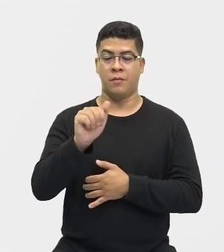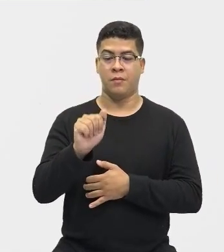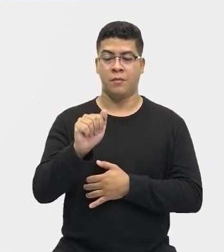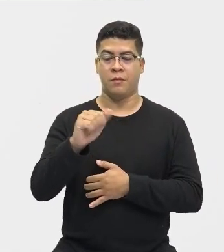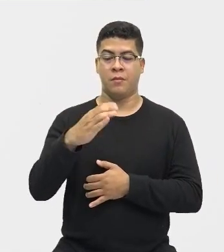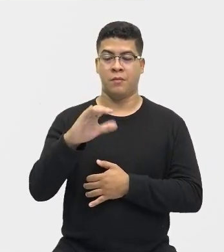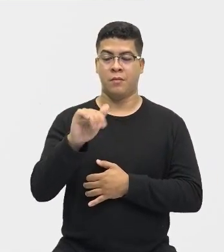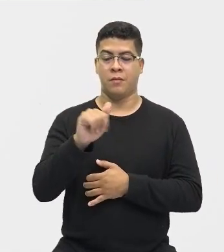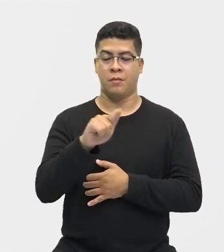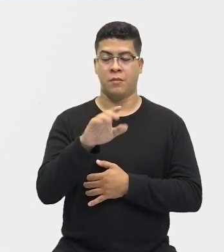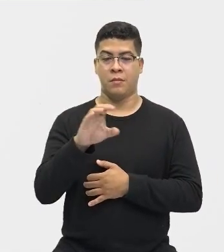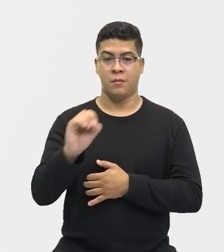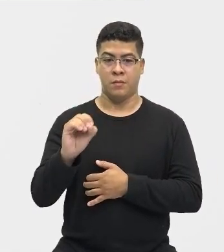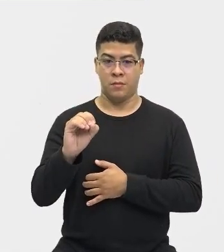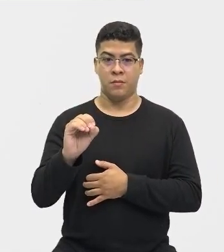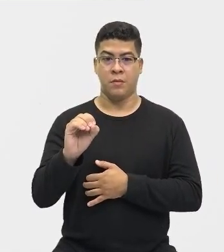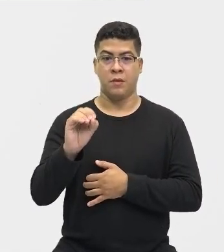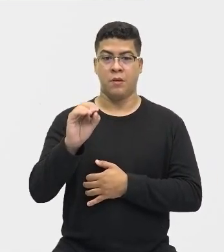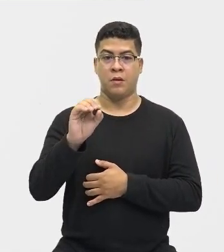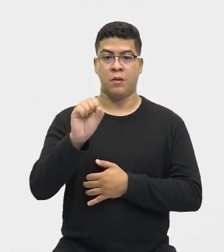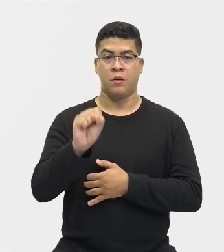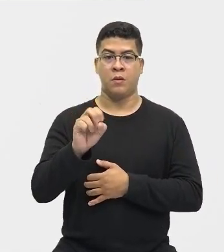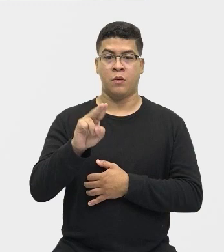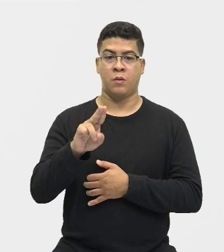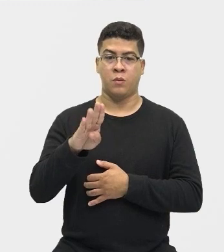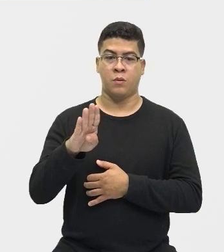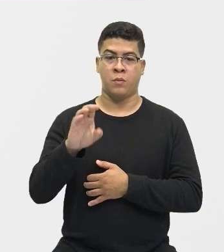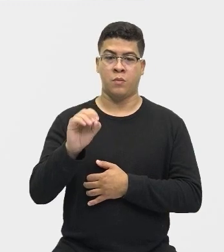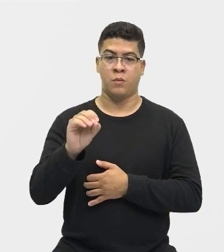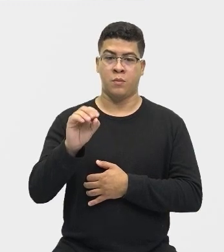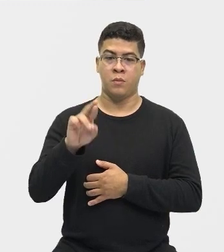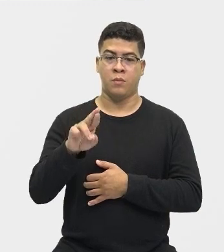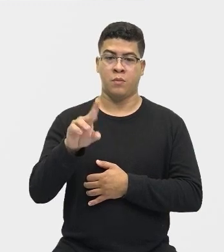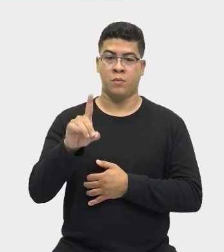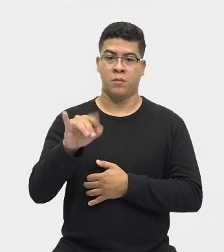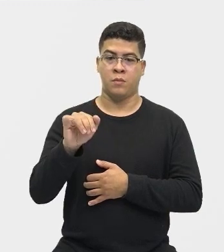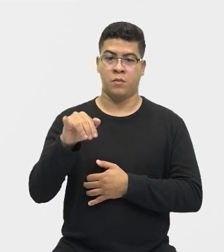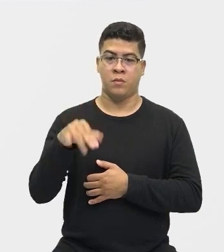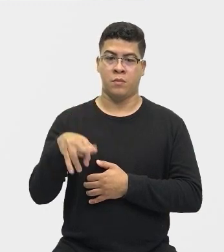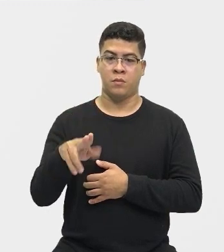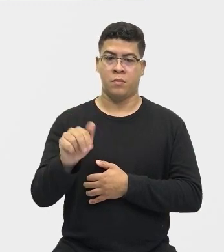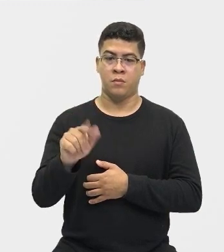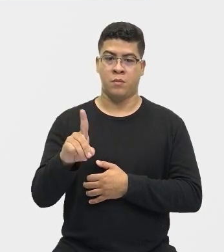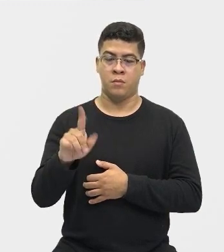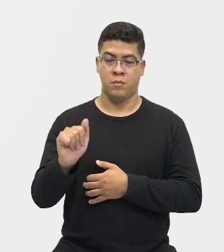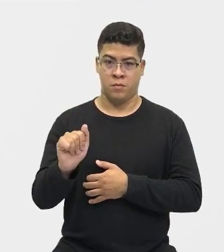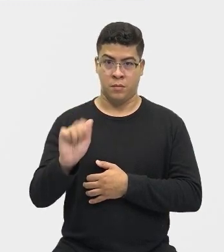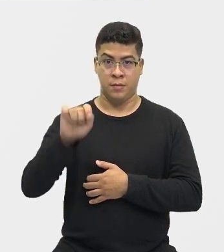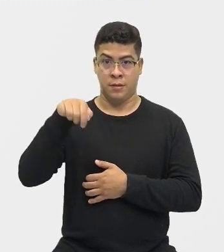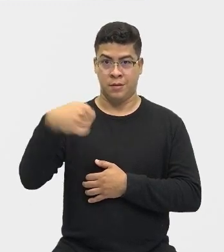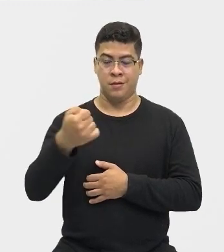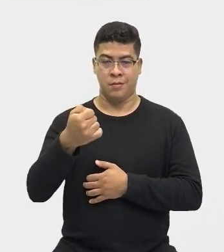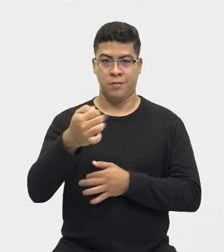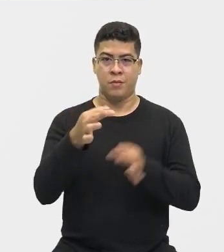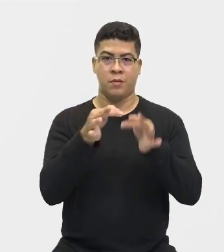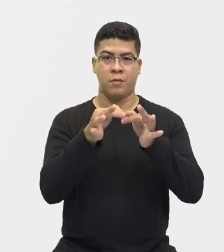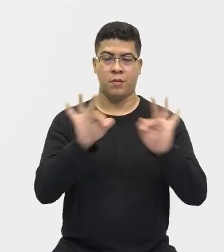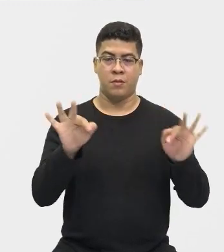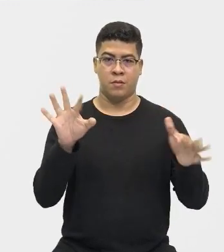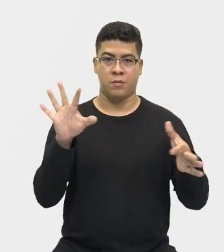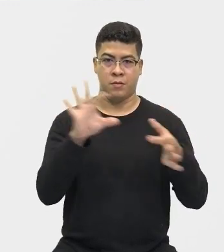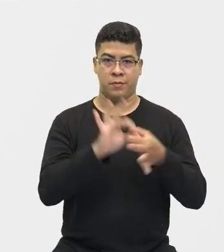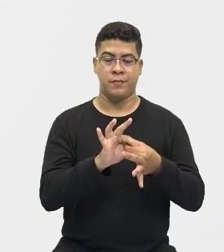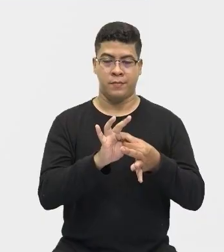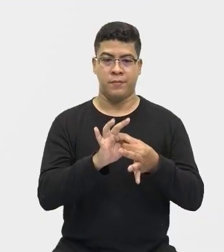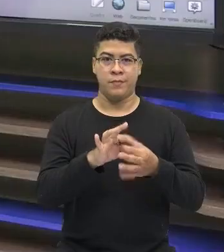orações, temos a oração principal e temos uma oração subordinada a ela. Então olha aqui para mim, olha